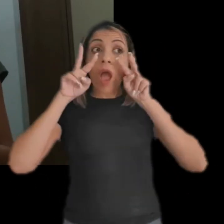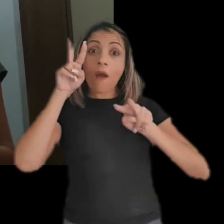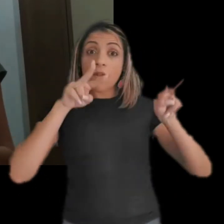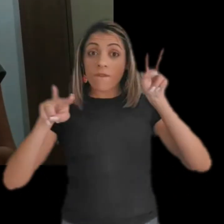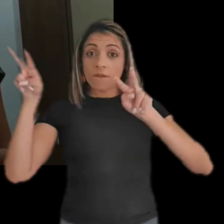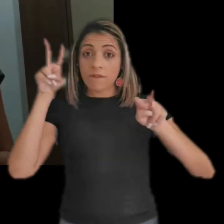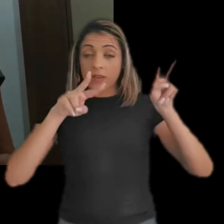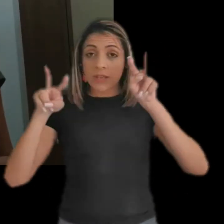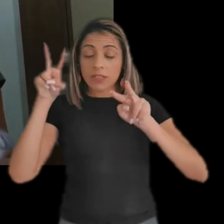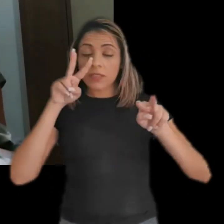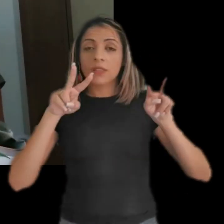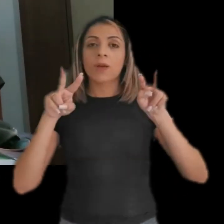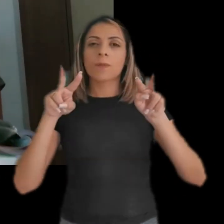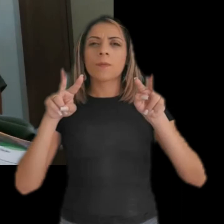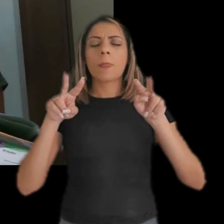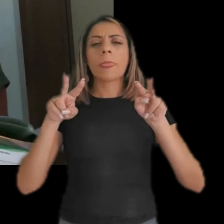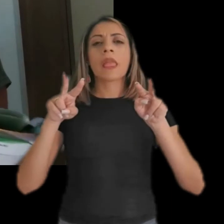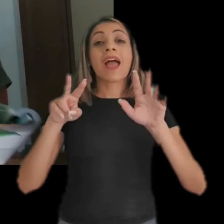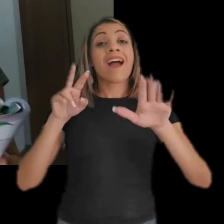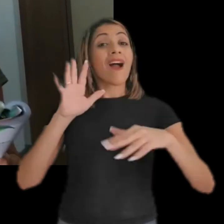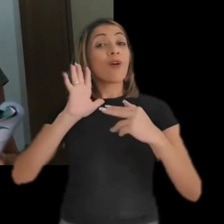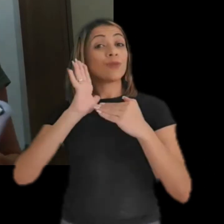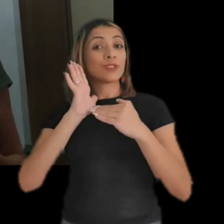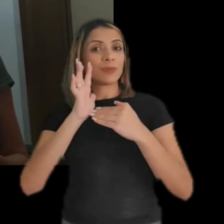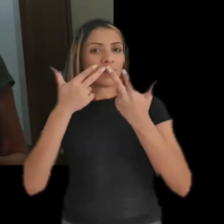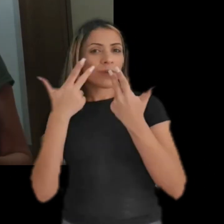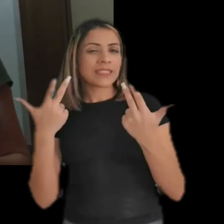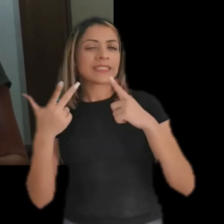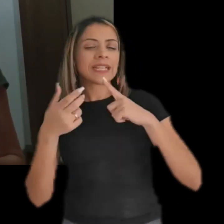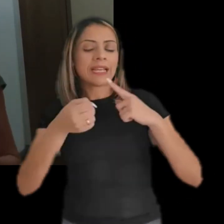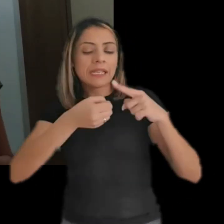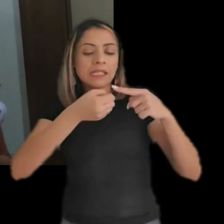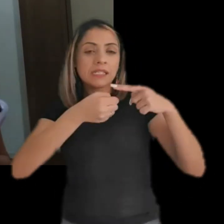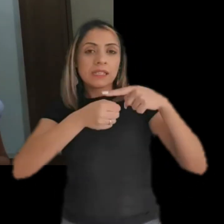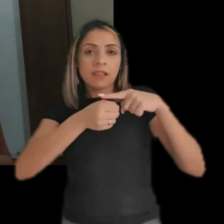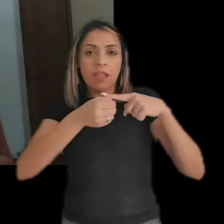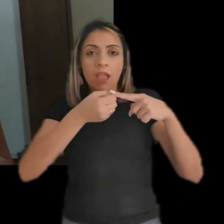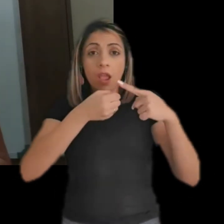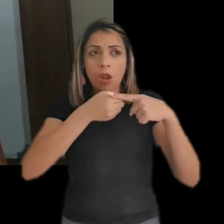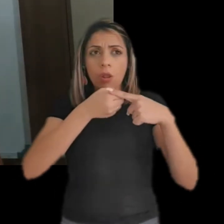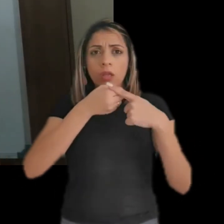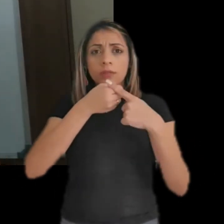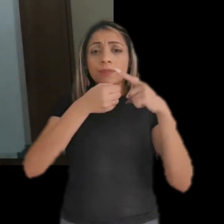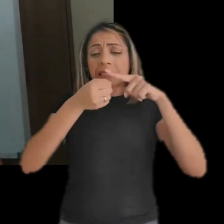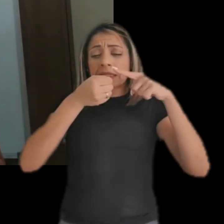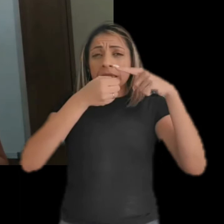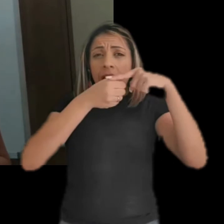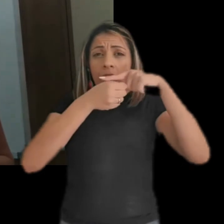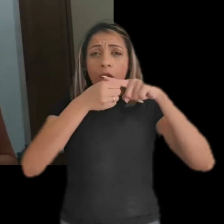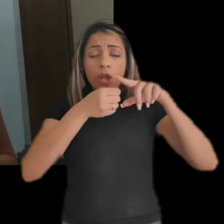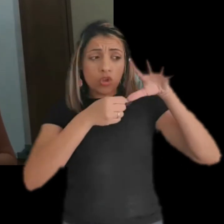Última coisa, né? Nós temos células, aquelas células no fundo lá na retina, né? Que vão levar a informação até o